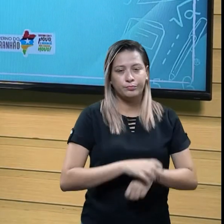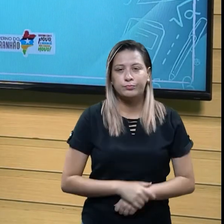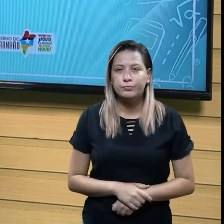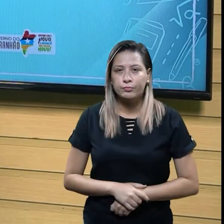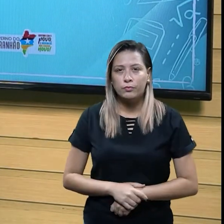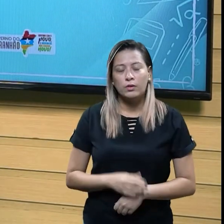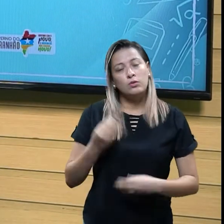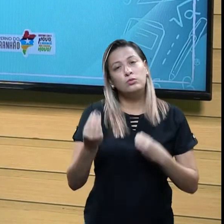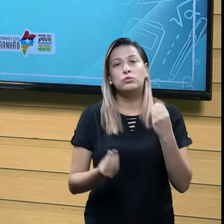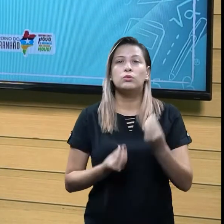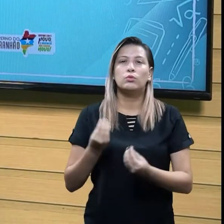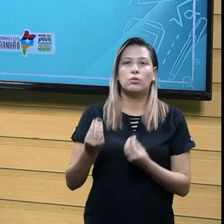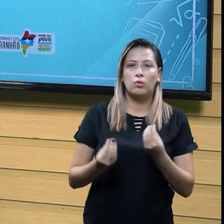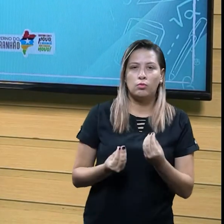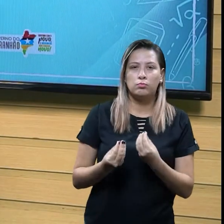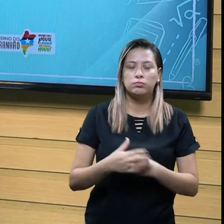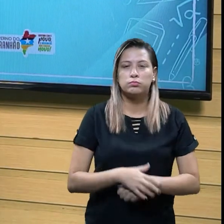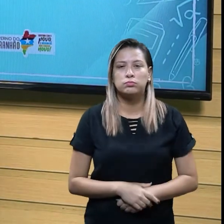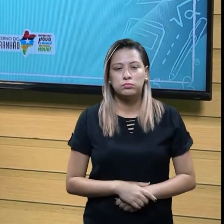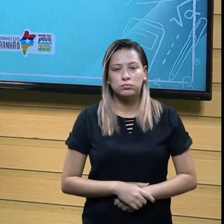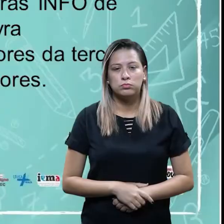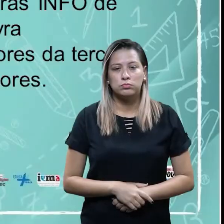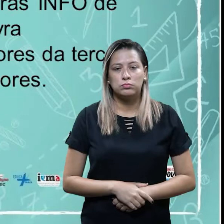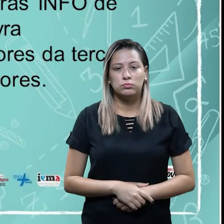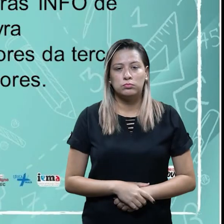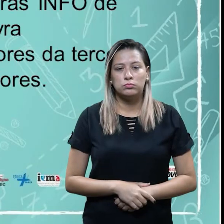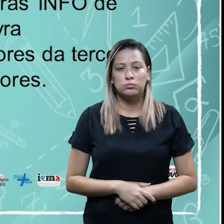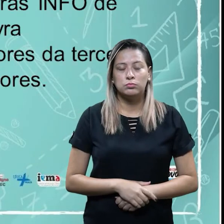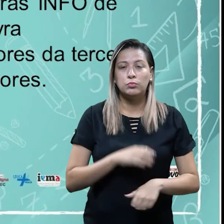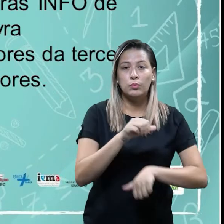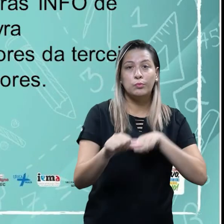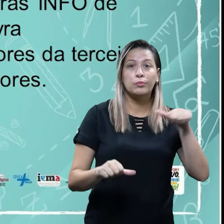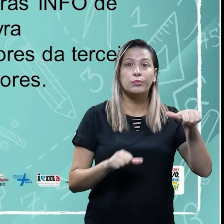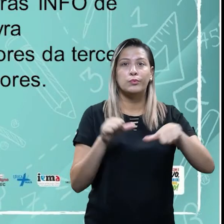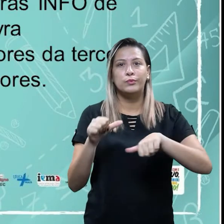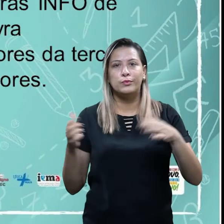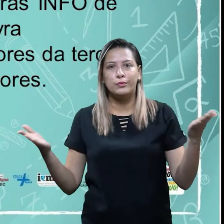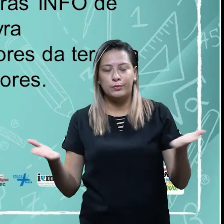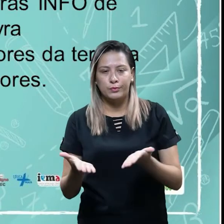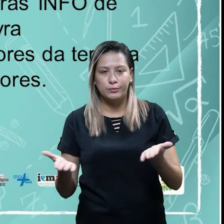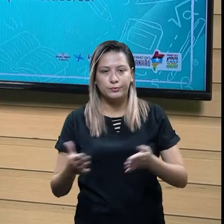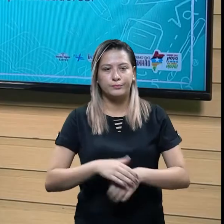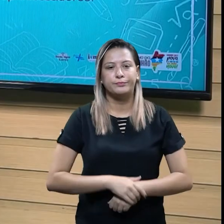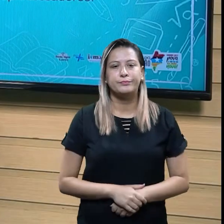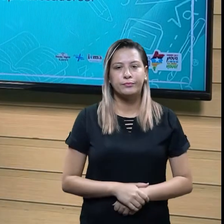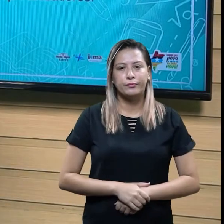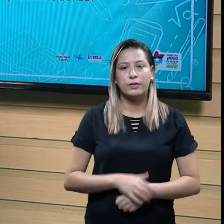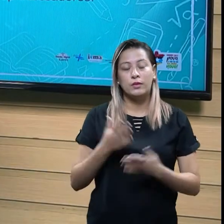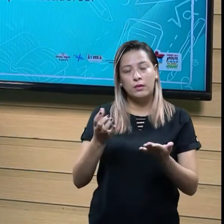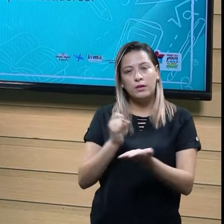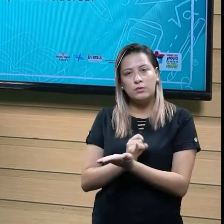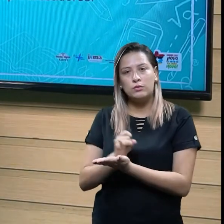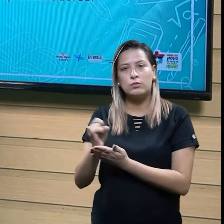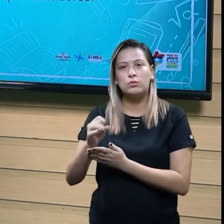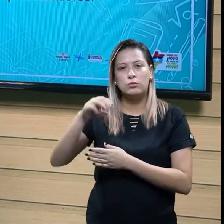eventos nos levaram até os aparelhos que temos hoje. Introdução à microinformática. A